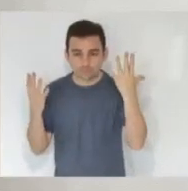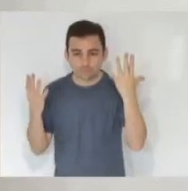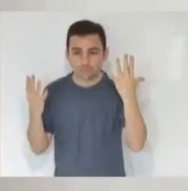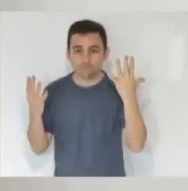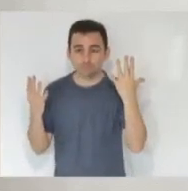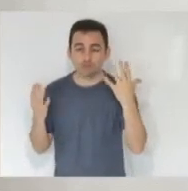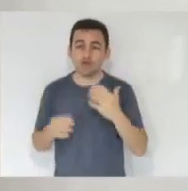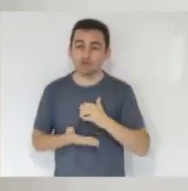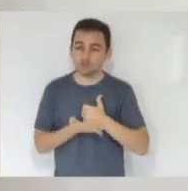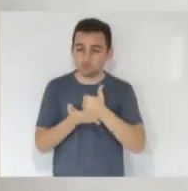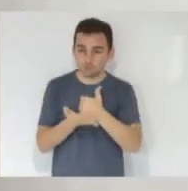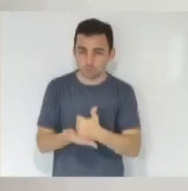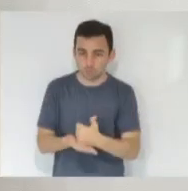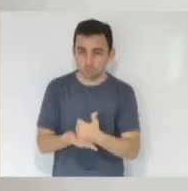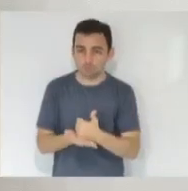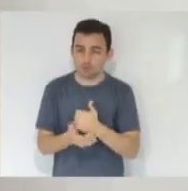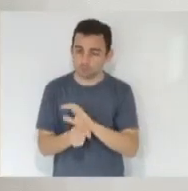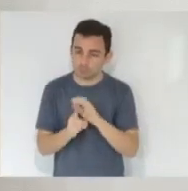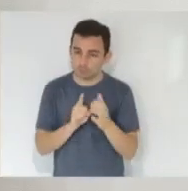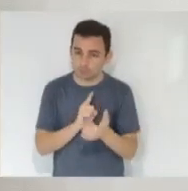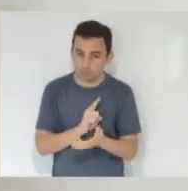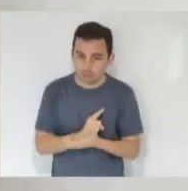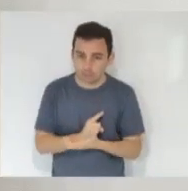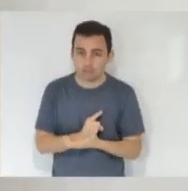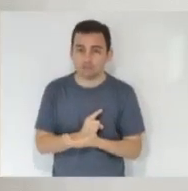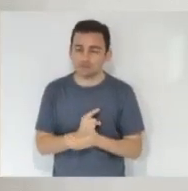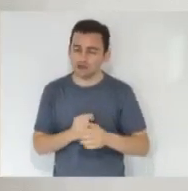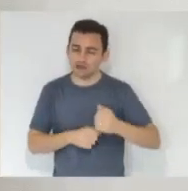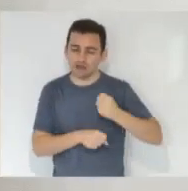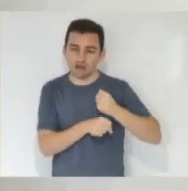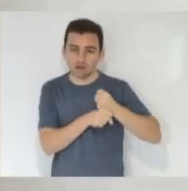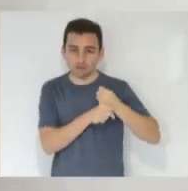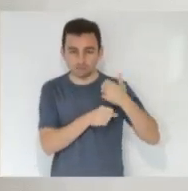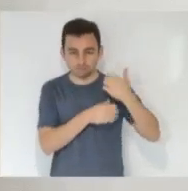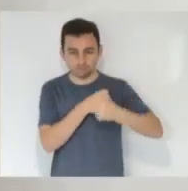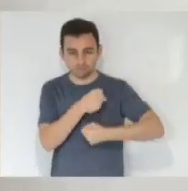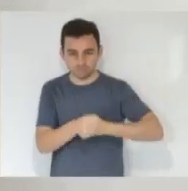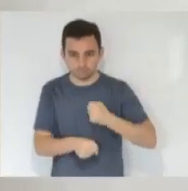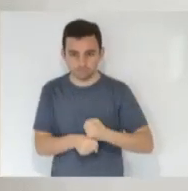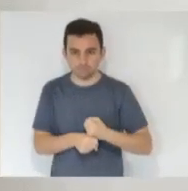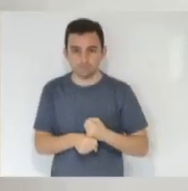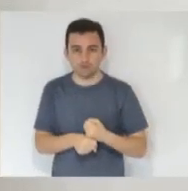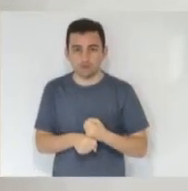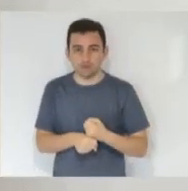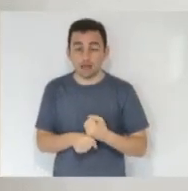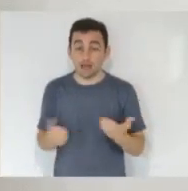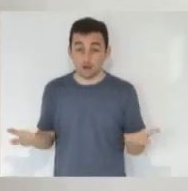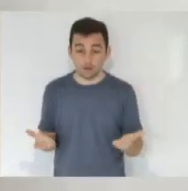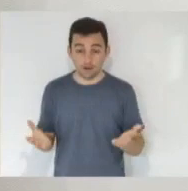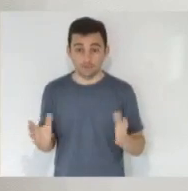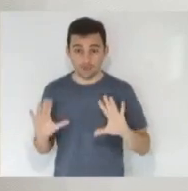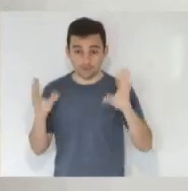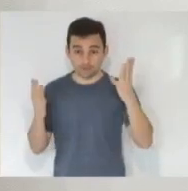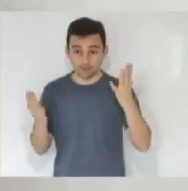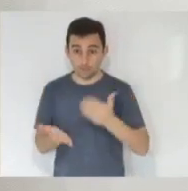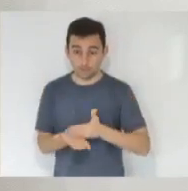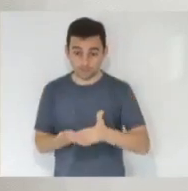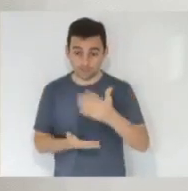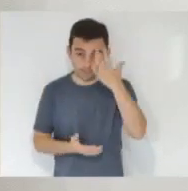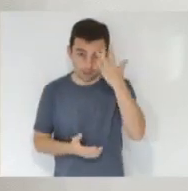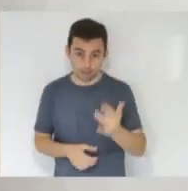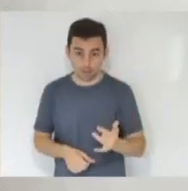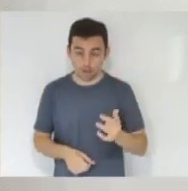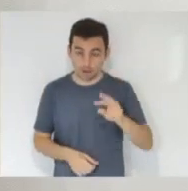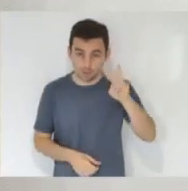e de toda a região ao longo de todo o ano. Neste ano, a festa se inicia amanhã,